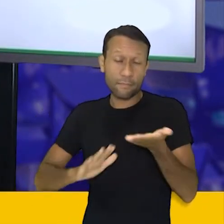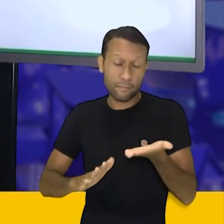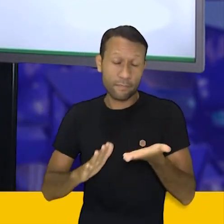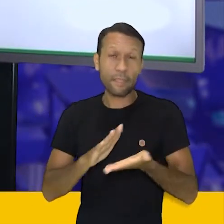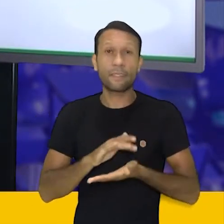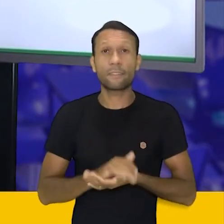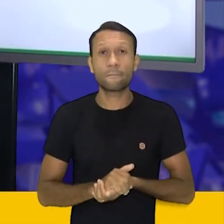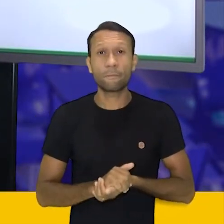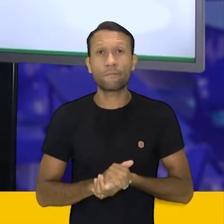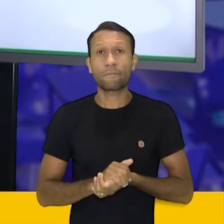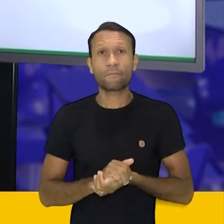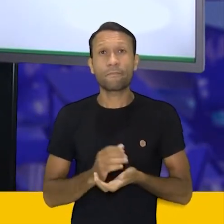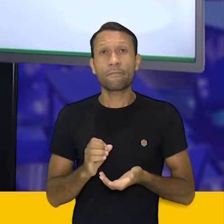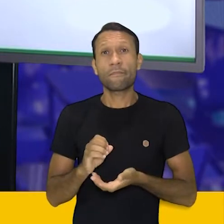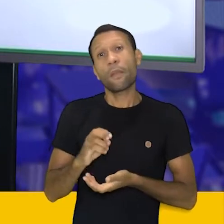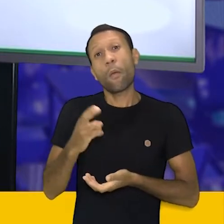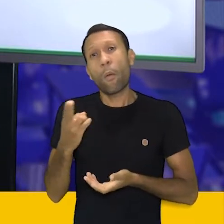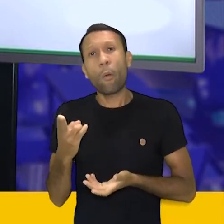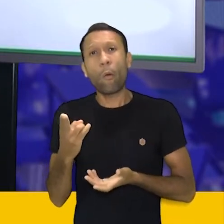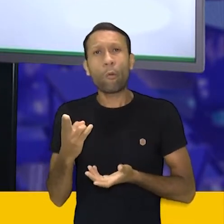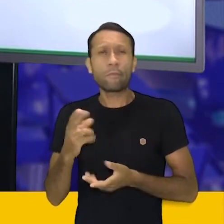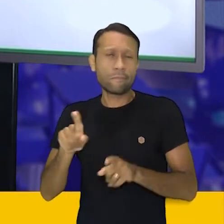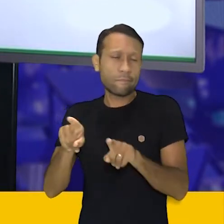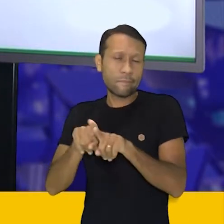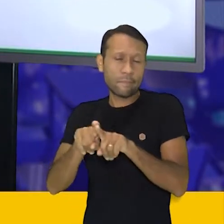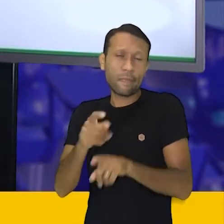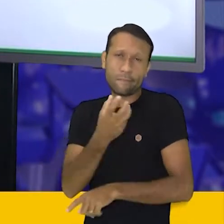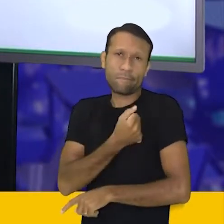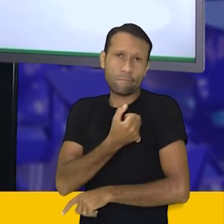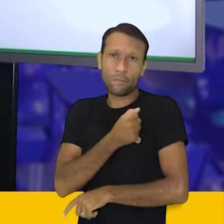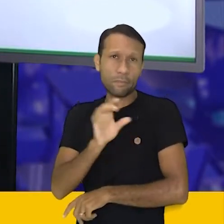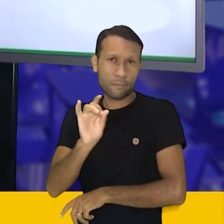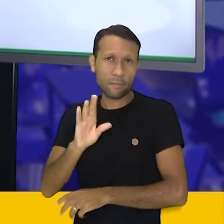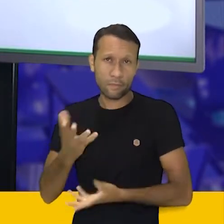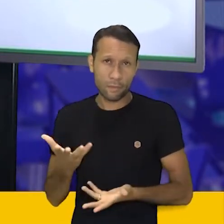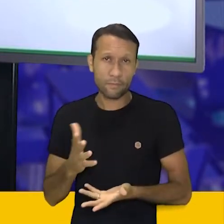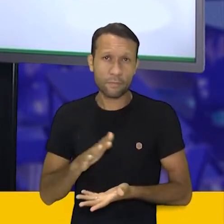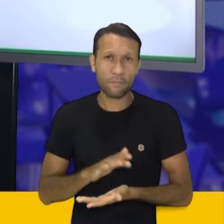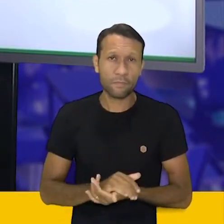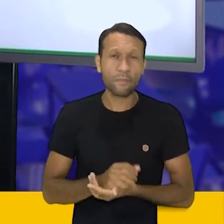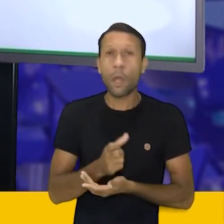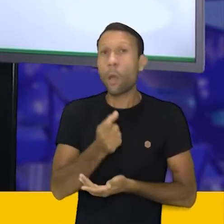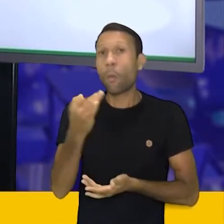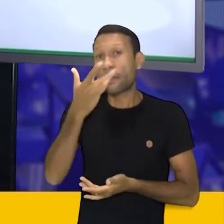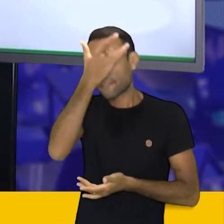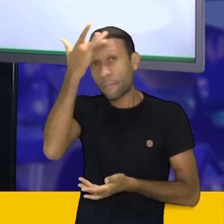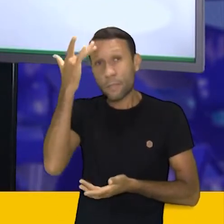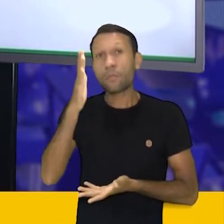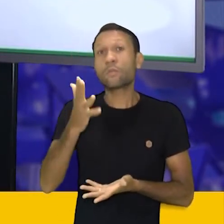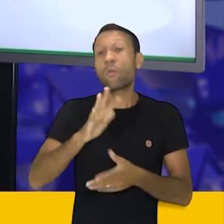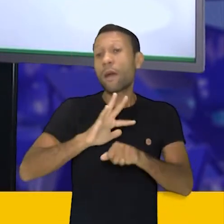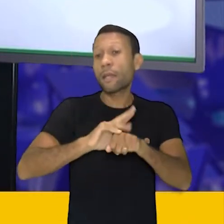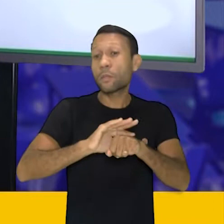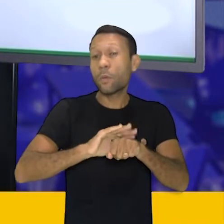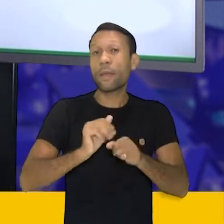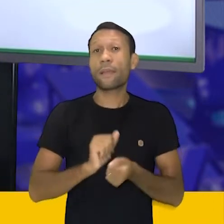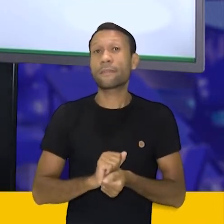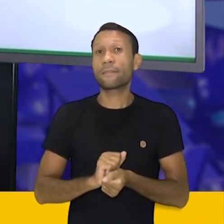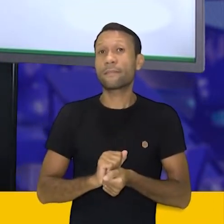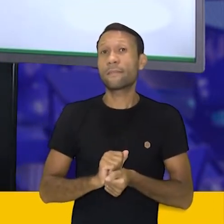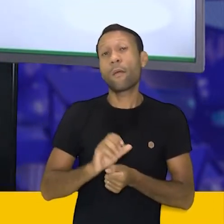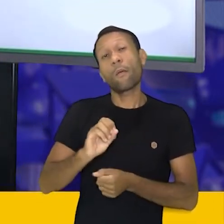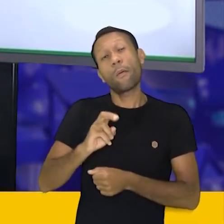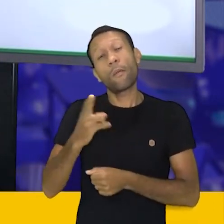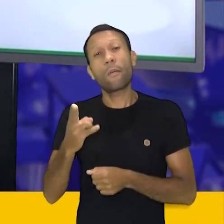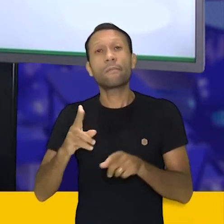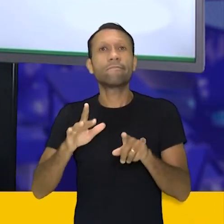Ou gráficos, ou sem ser gráfico mesmo, com números. Quantos casos confirmados no Brasil, quantos